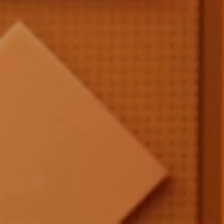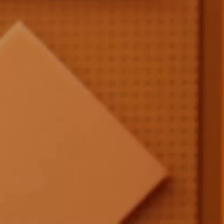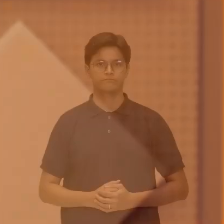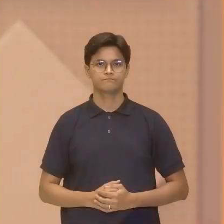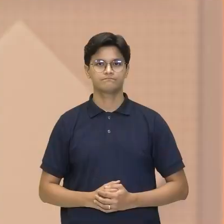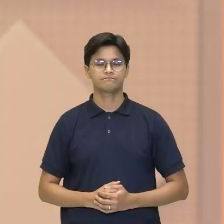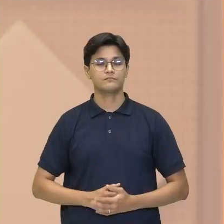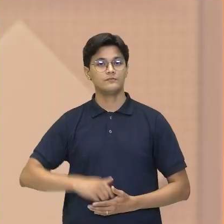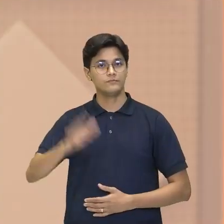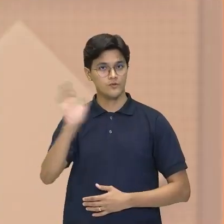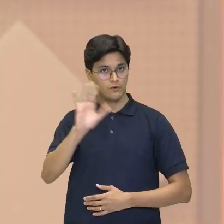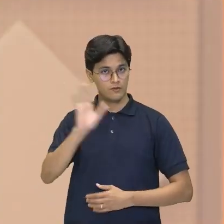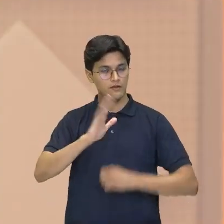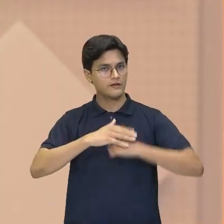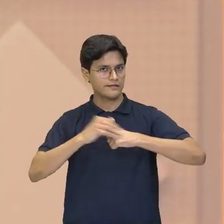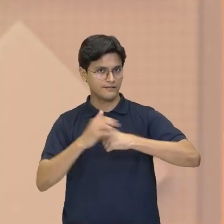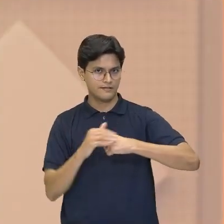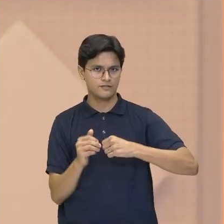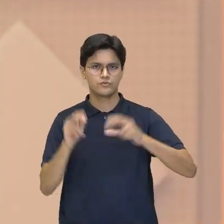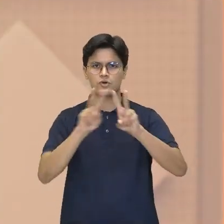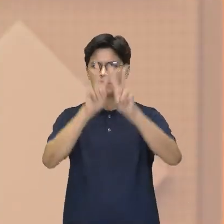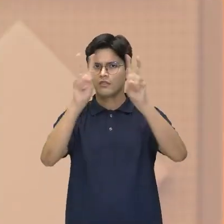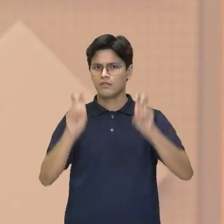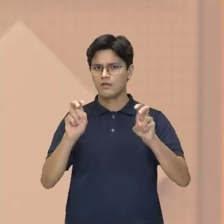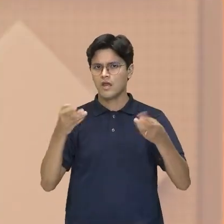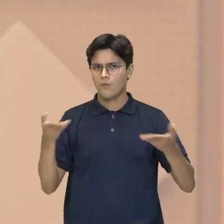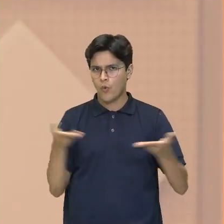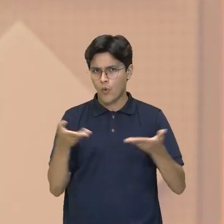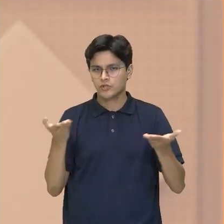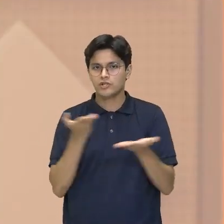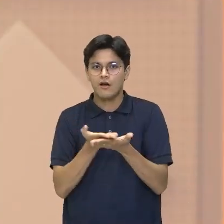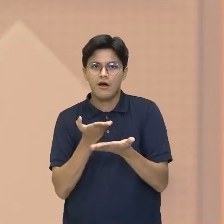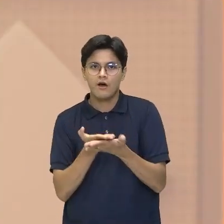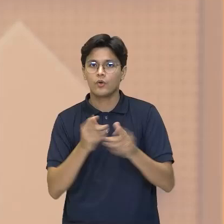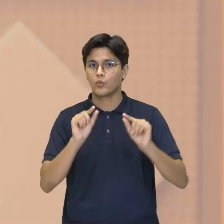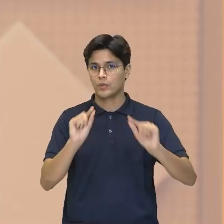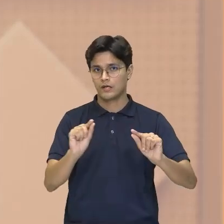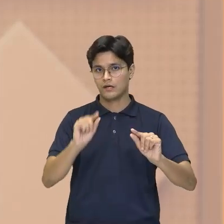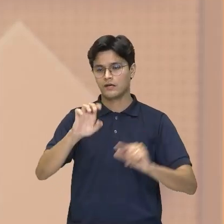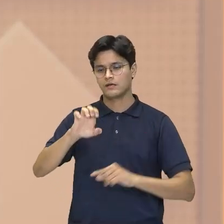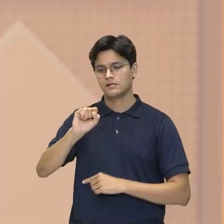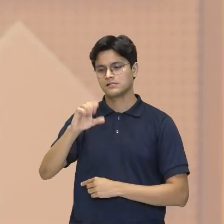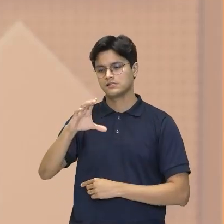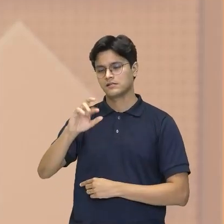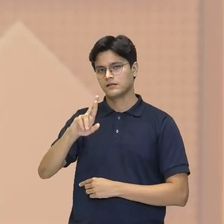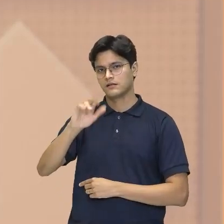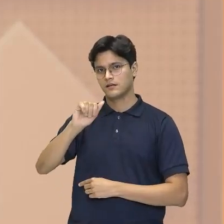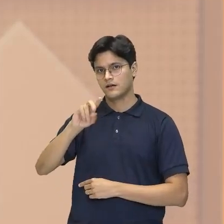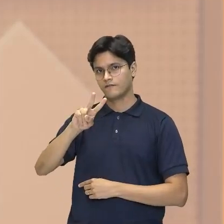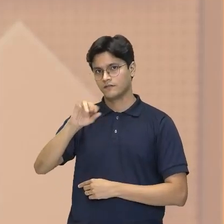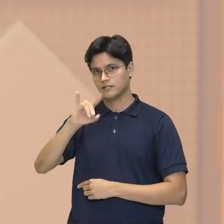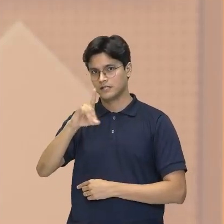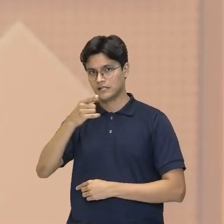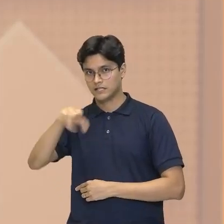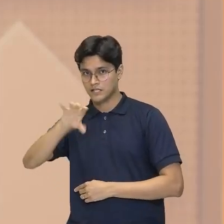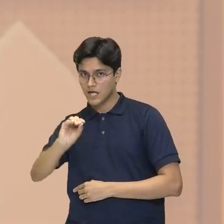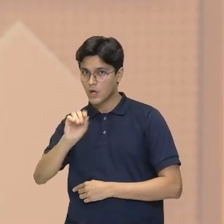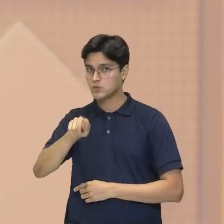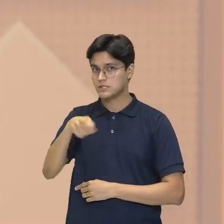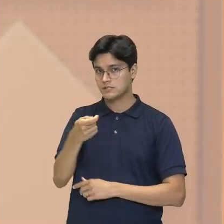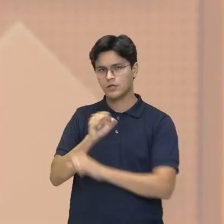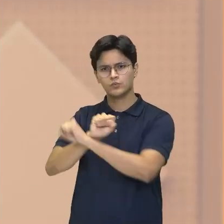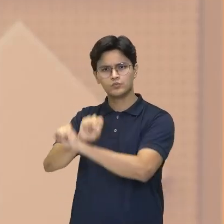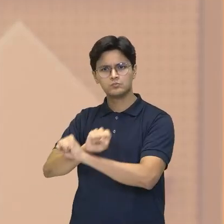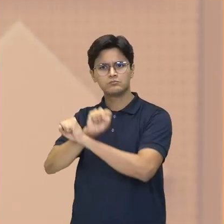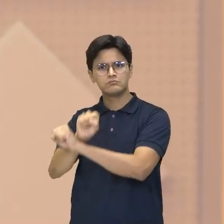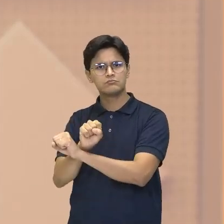Olá, queridos! O tema desta aula é escravidão. Mas o que vem a ser o termo escravidão? O que quer dizer